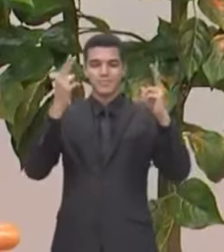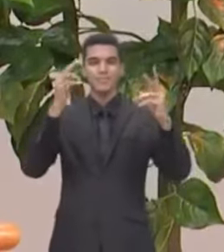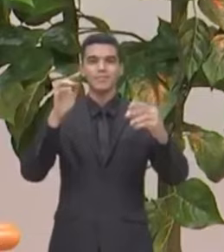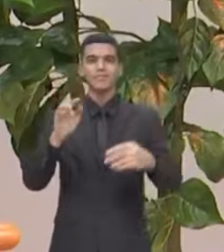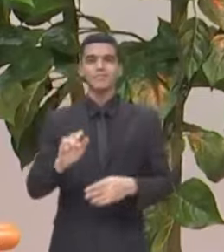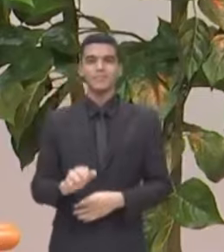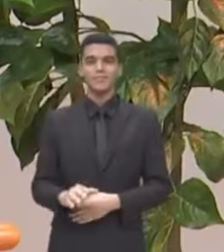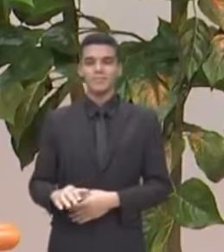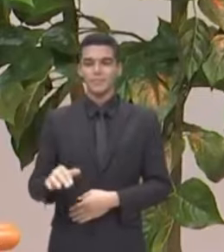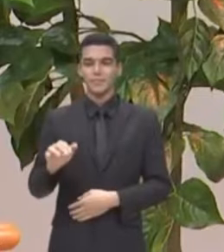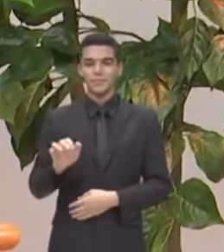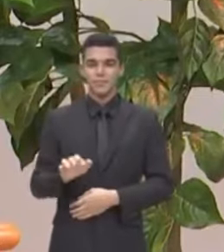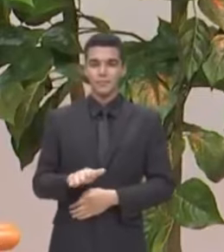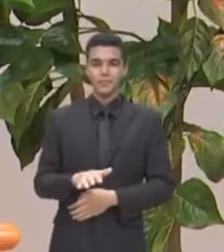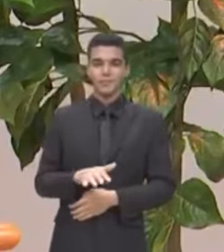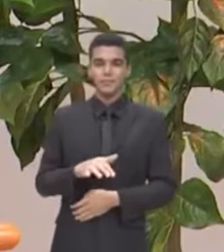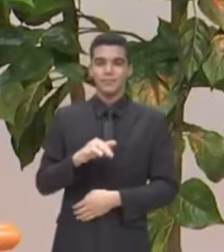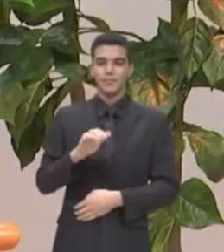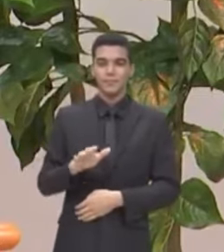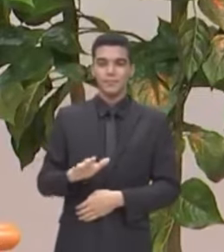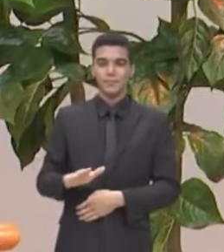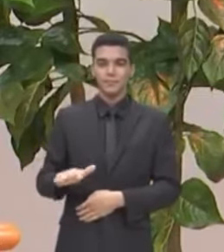vitória.